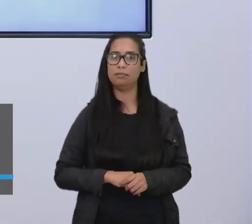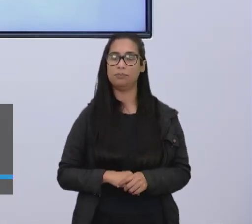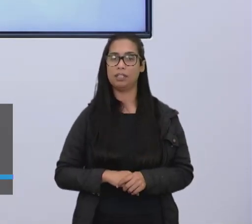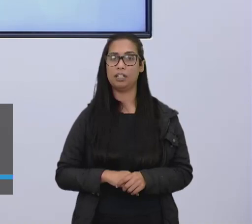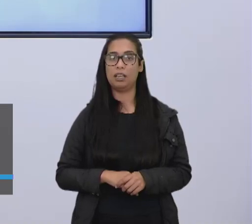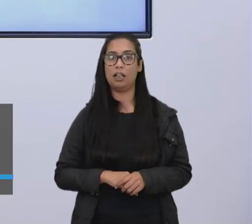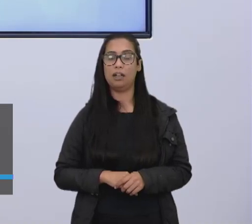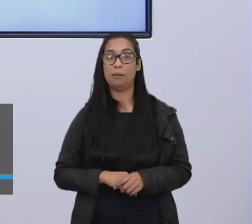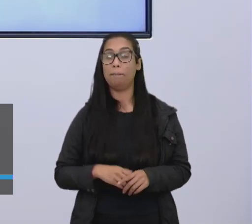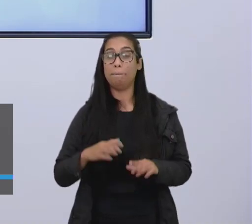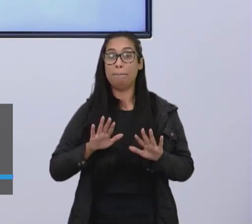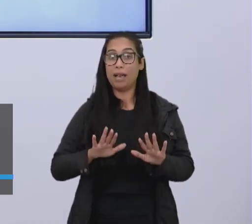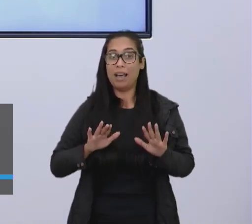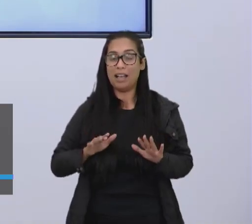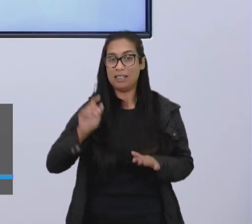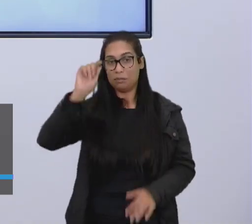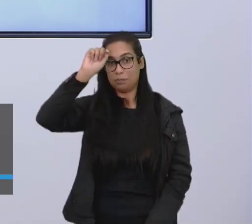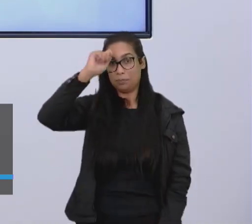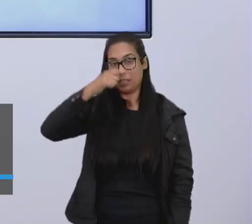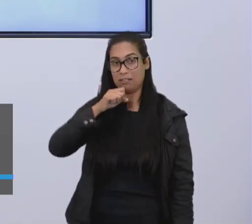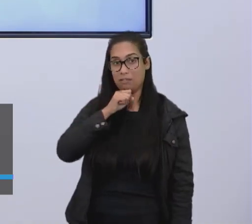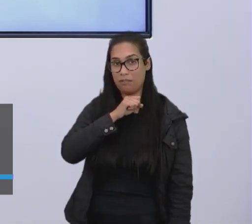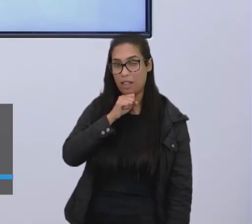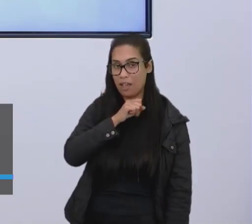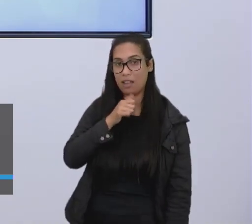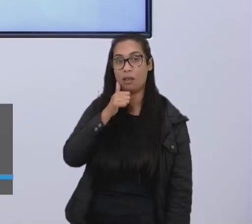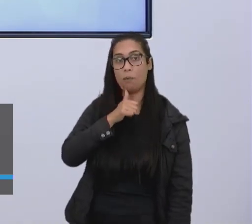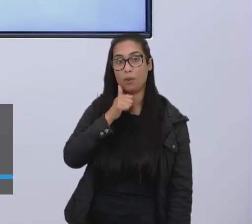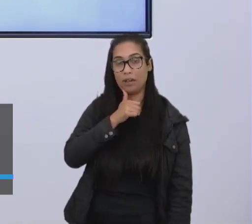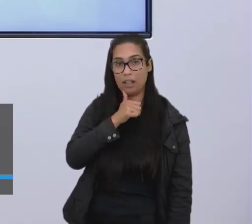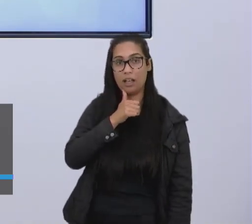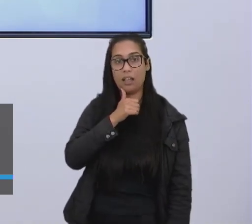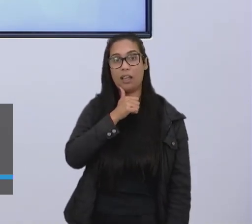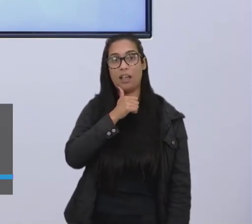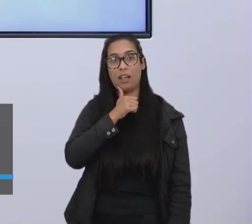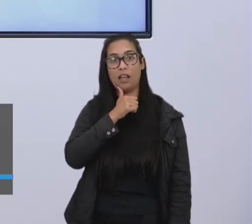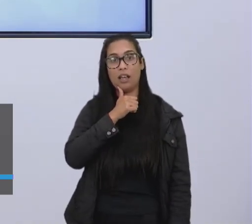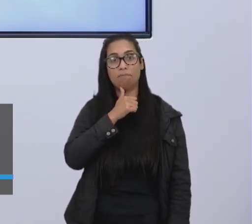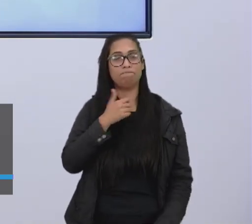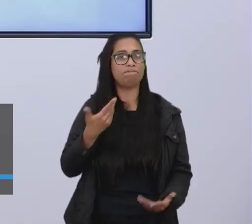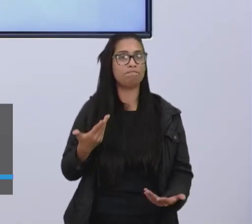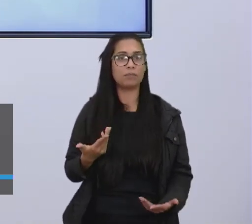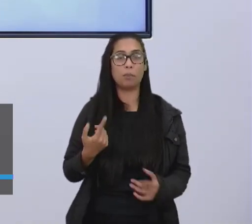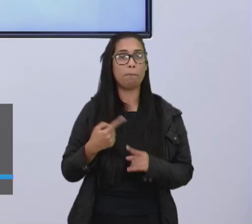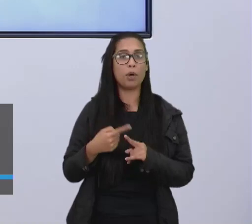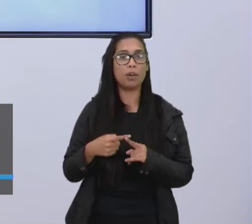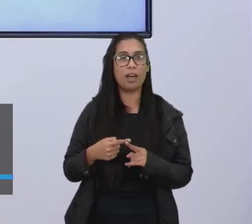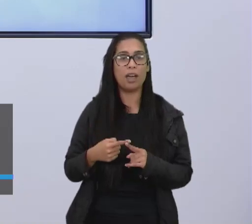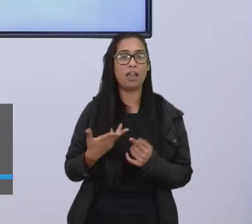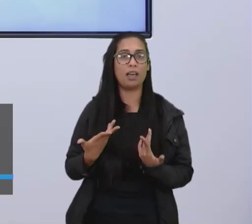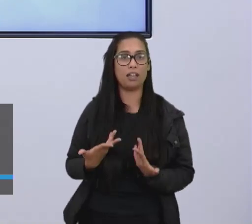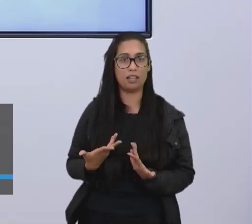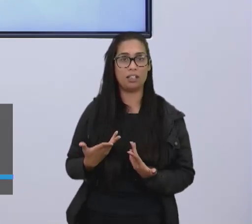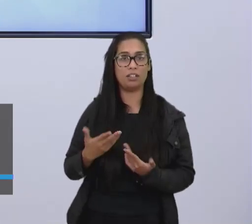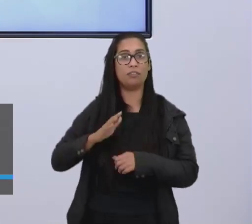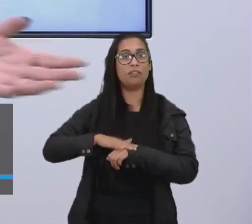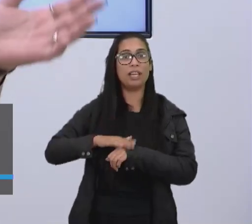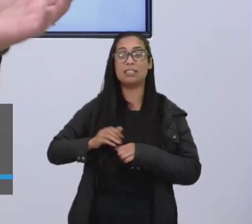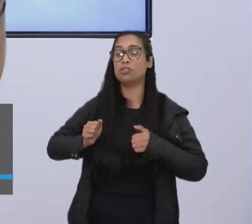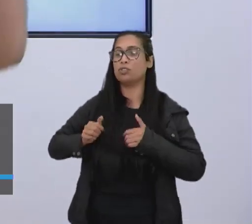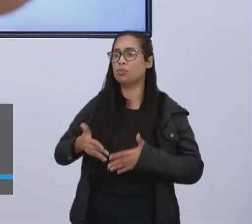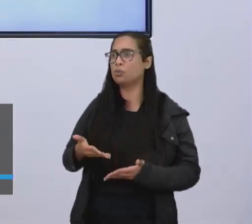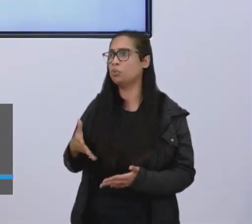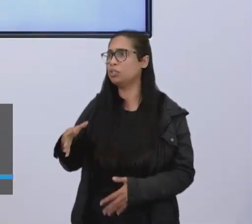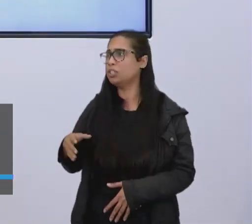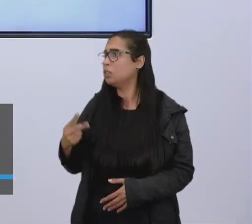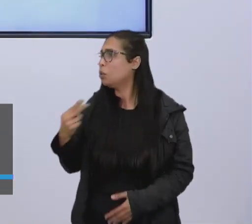é tão maltratada, violentada durante a vida, e as mais diversos tipos de violência. No caso dela, a gente talvez possa